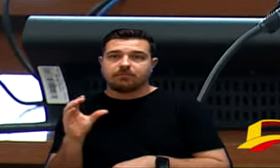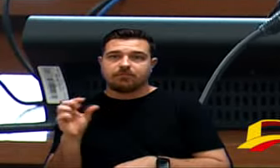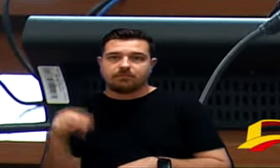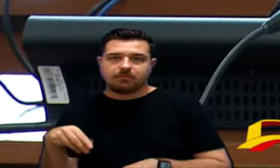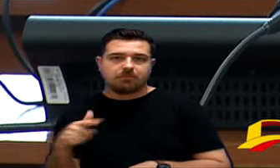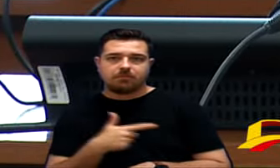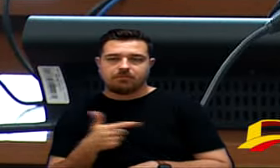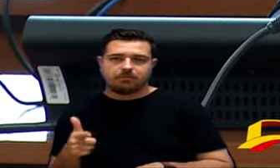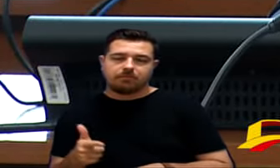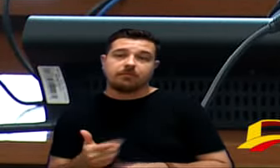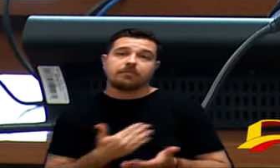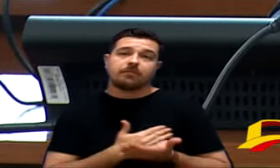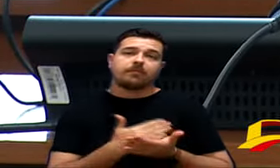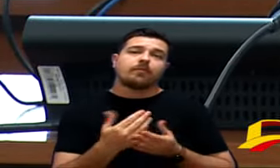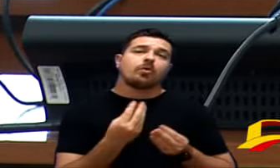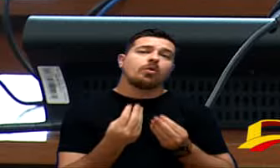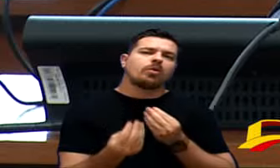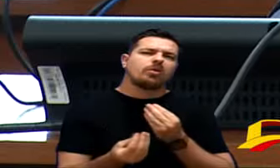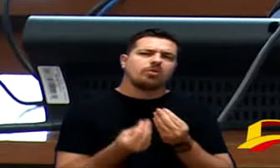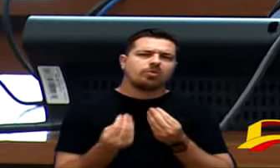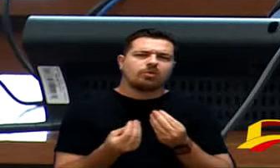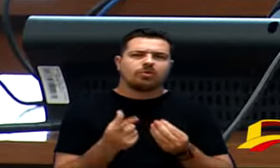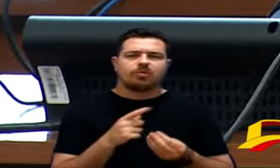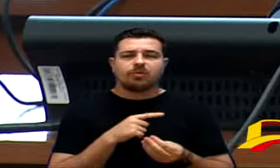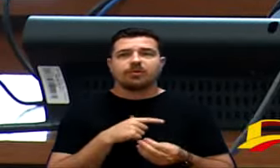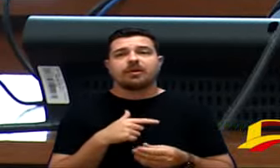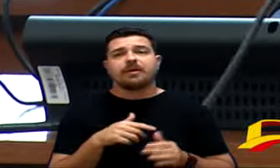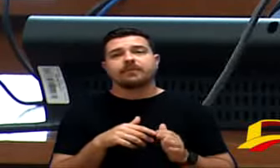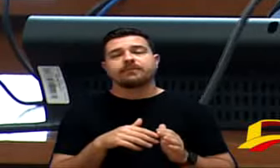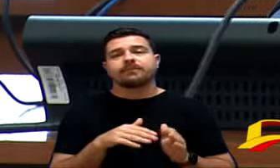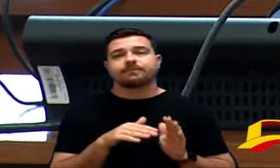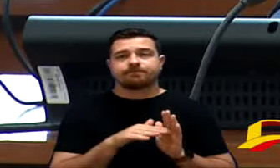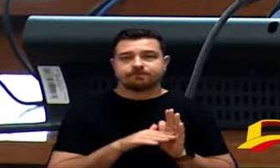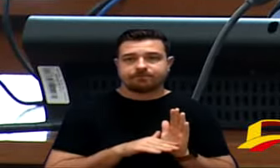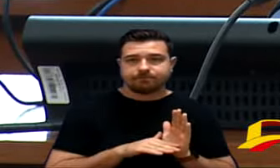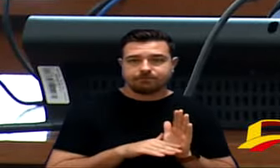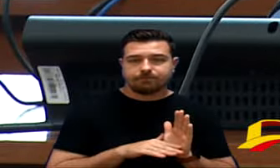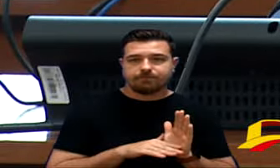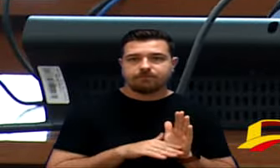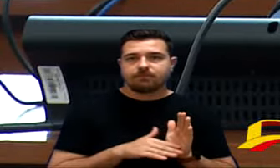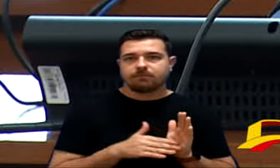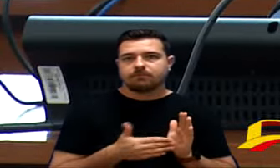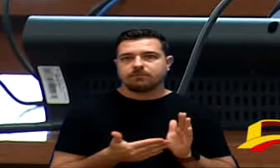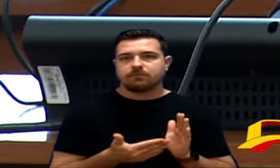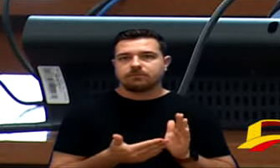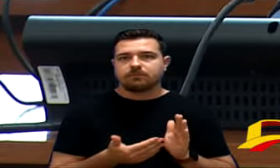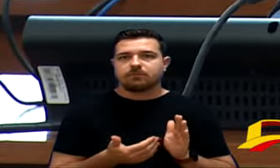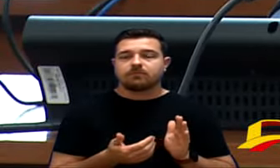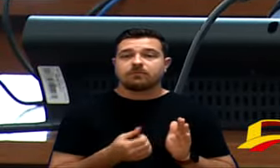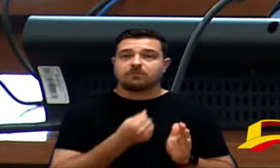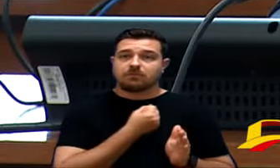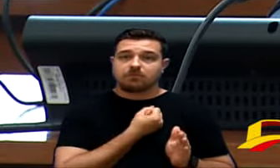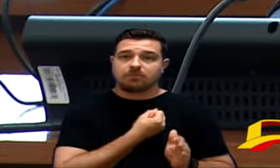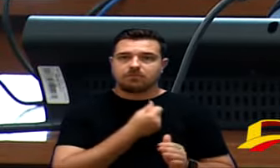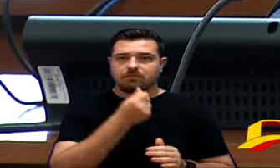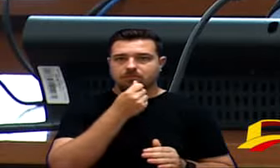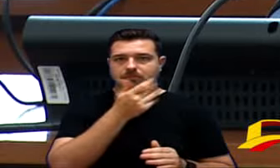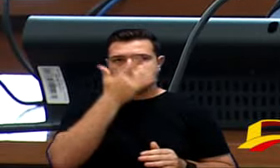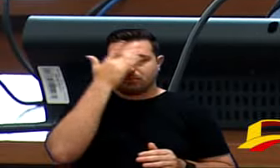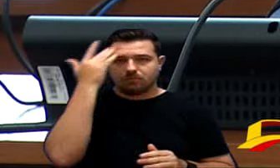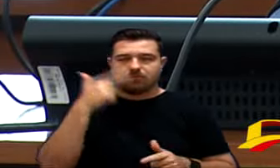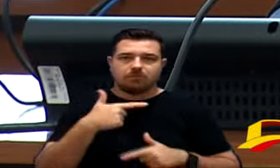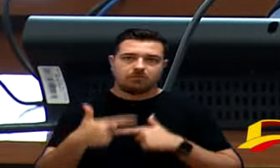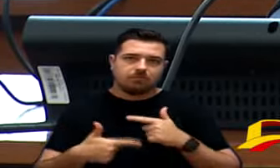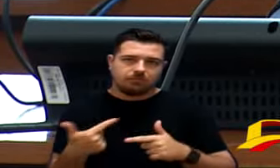ediz seria como que tá né porque a gente sabe tem um baixo né Eh número de profissionais trabalhando